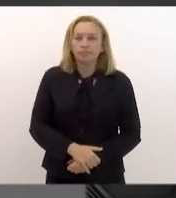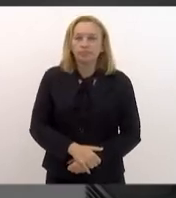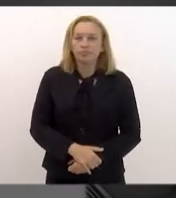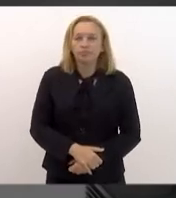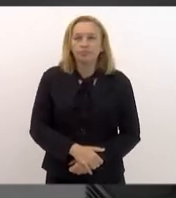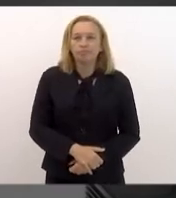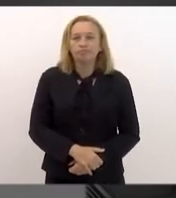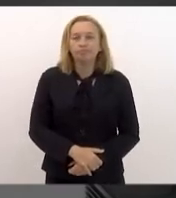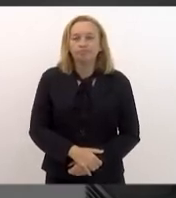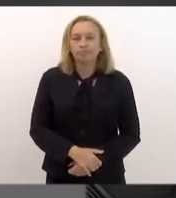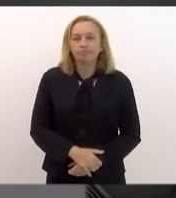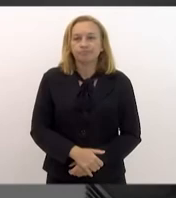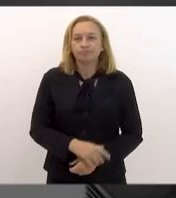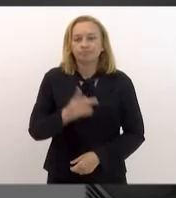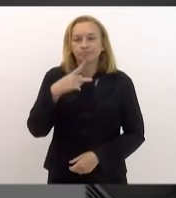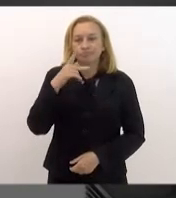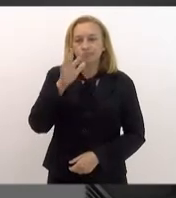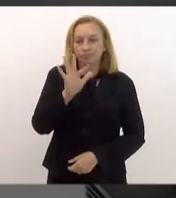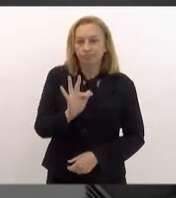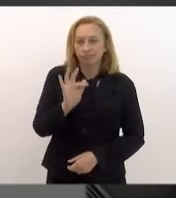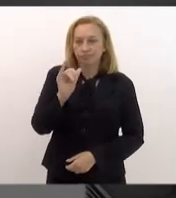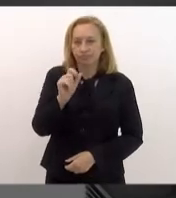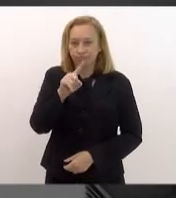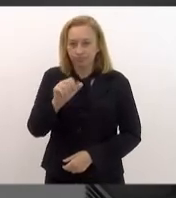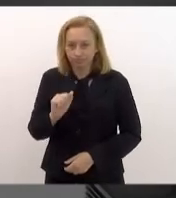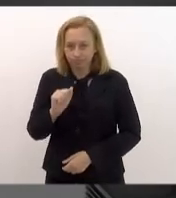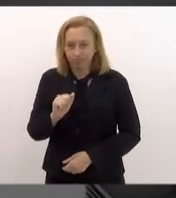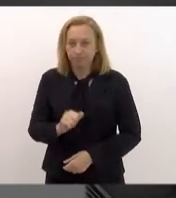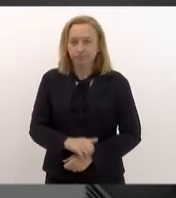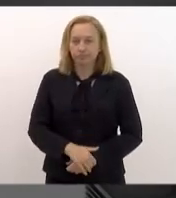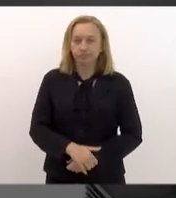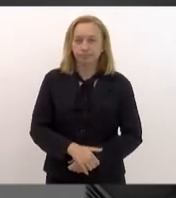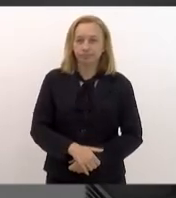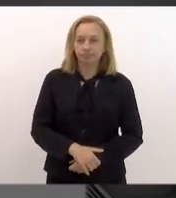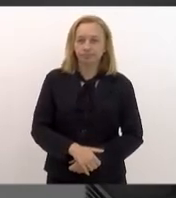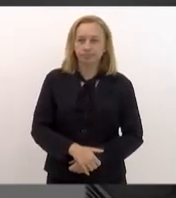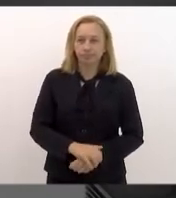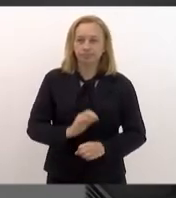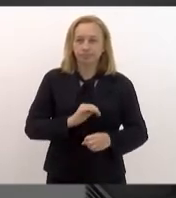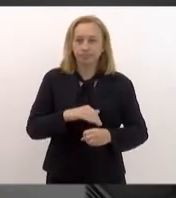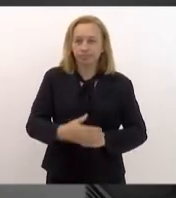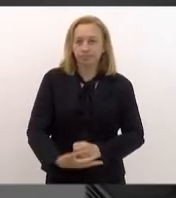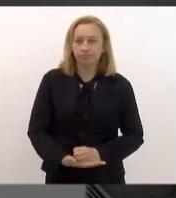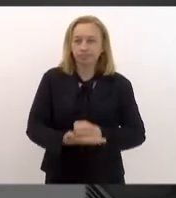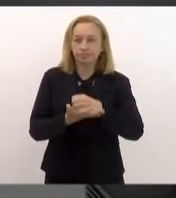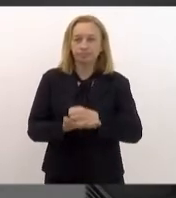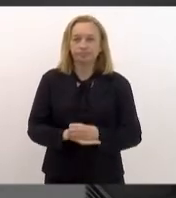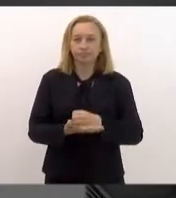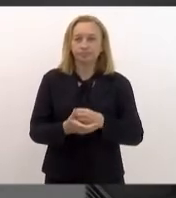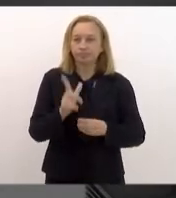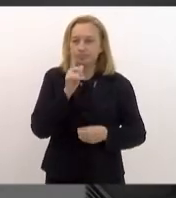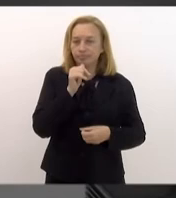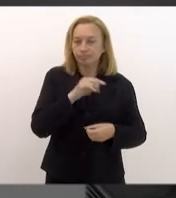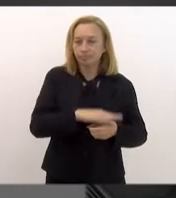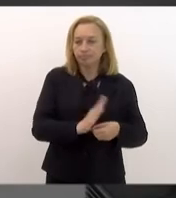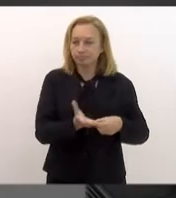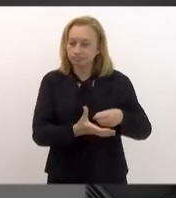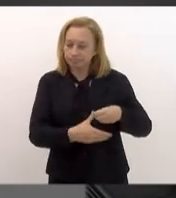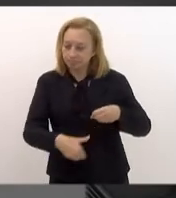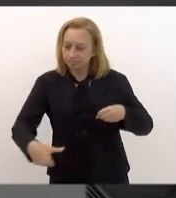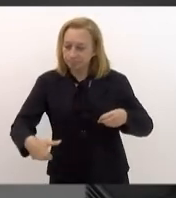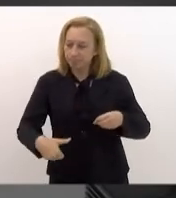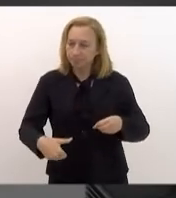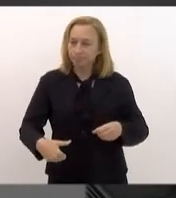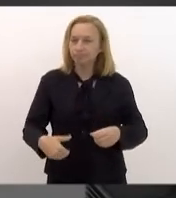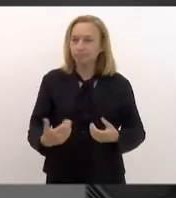em faixa, tem que se falar em sustentabilidade, em saneamento básico, em infraestrutura,